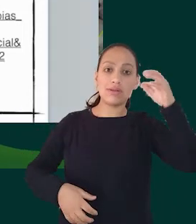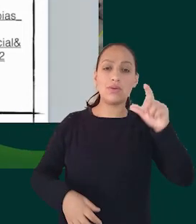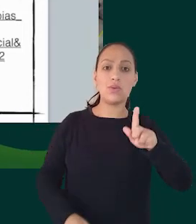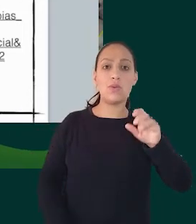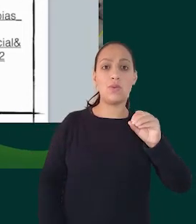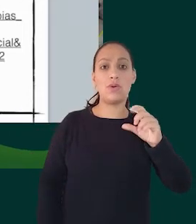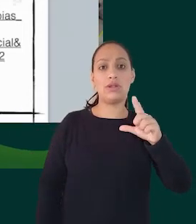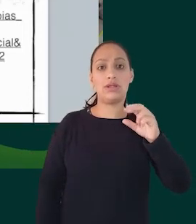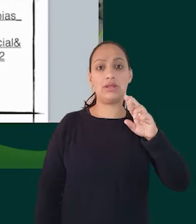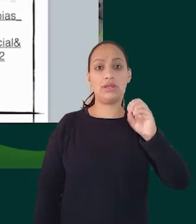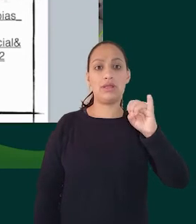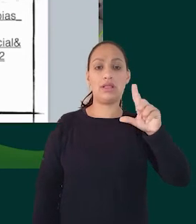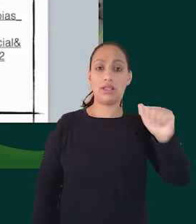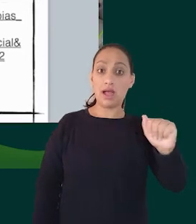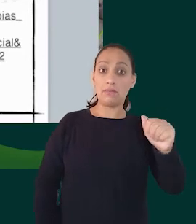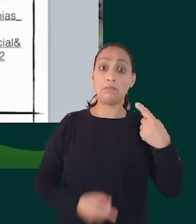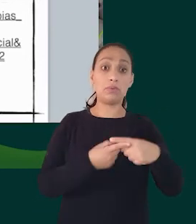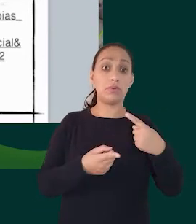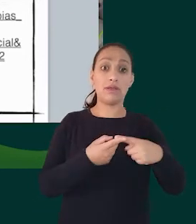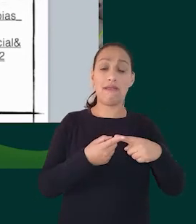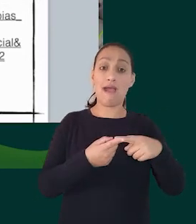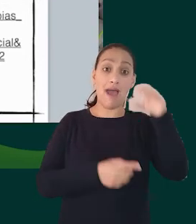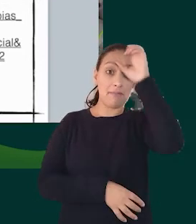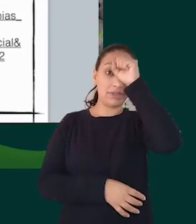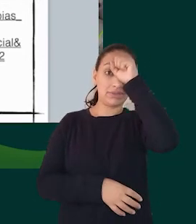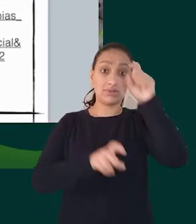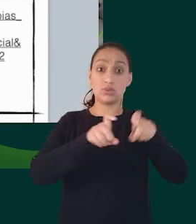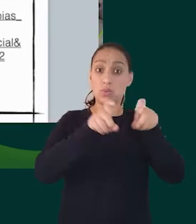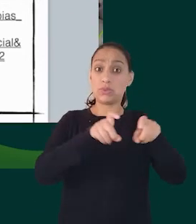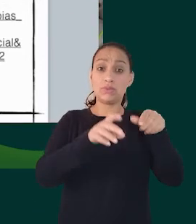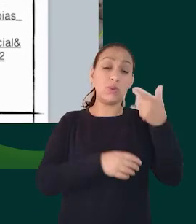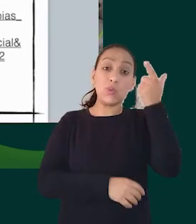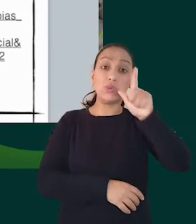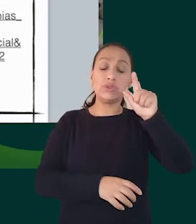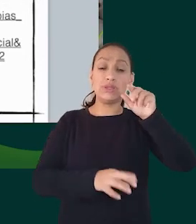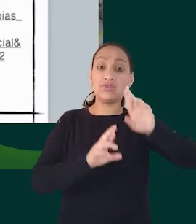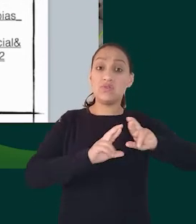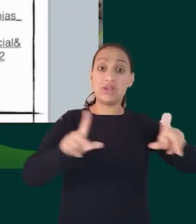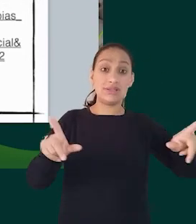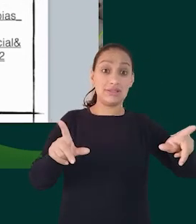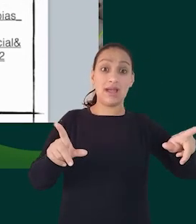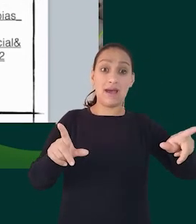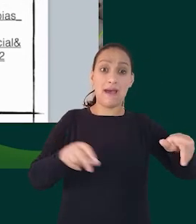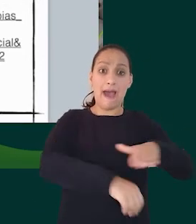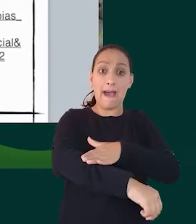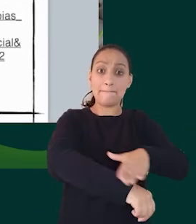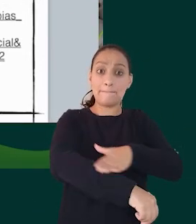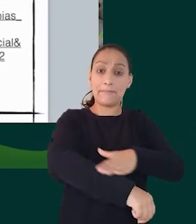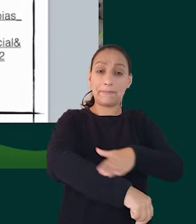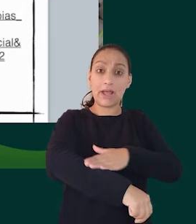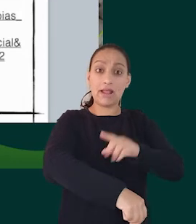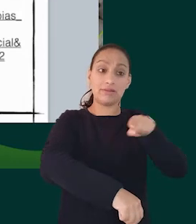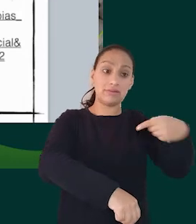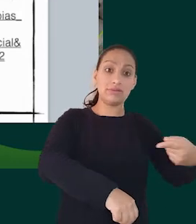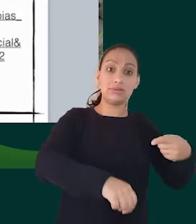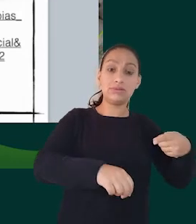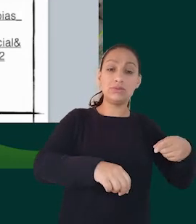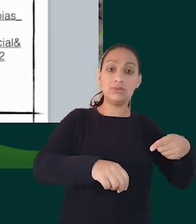de um ser humano à dos macacos, né? Então, observem os